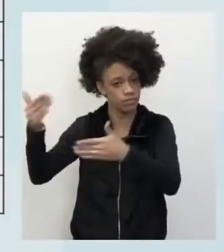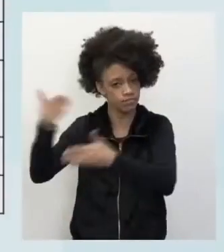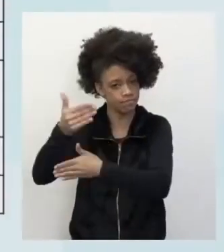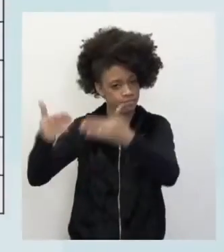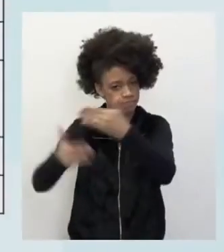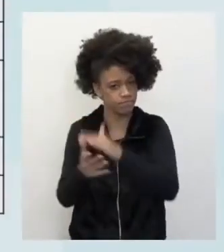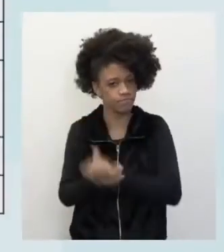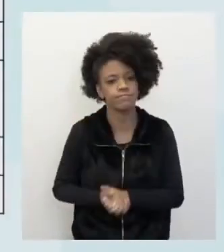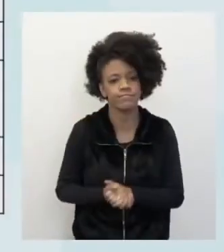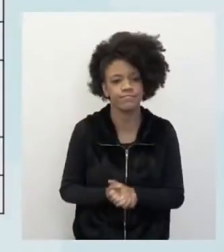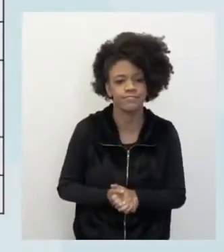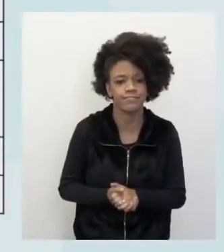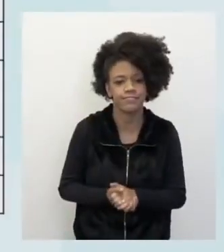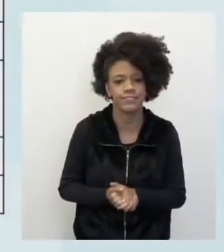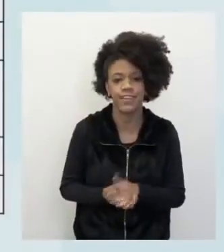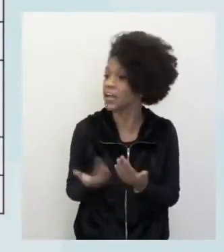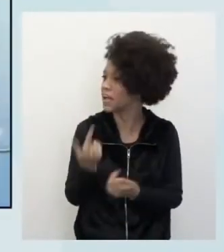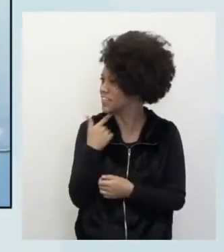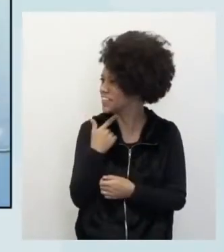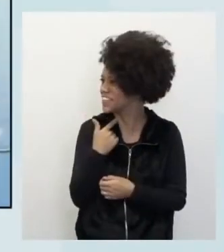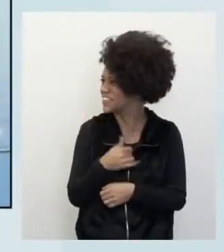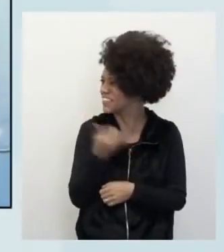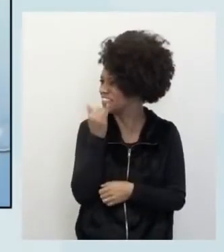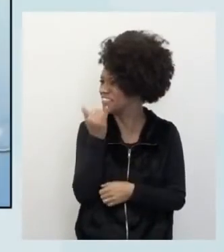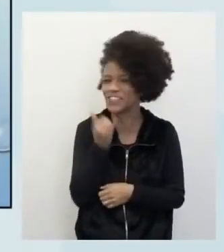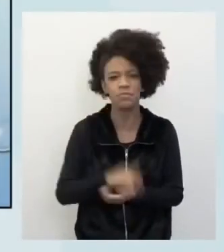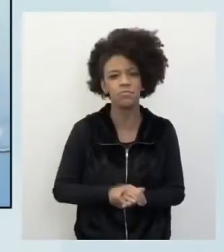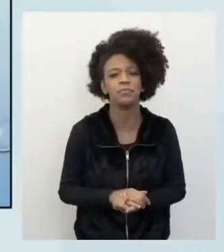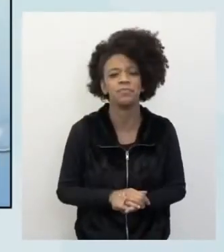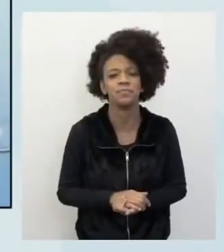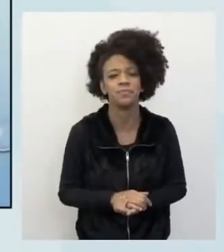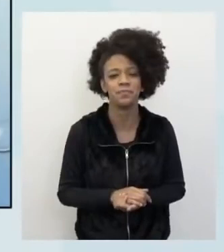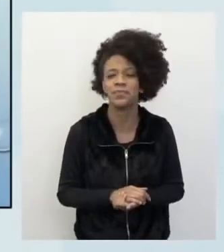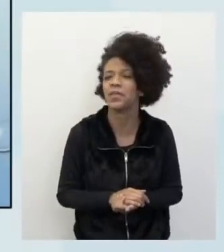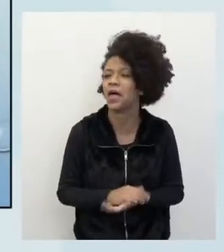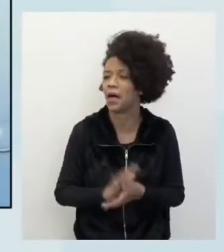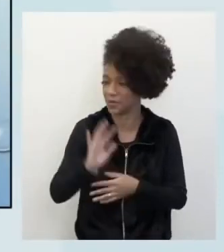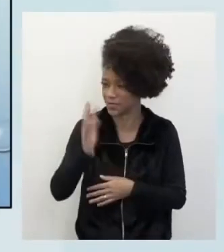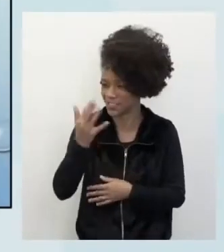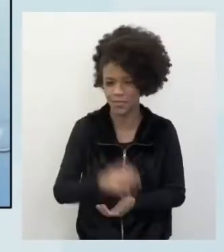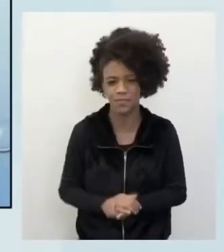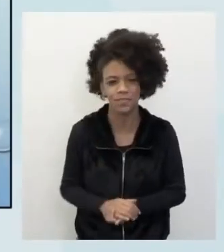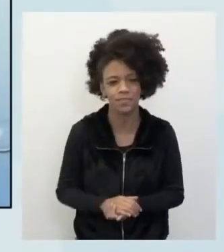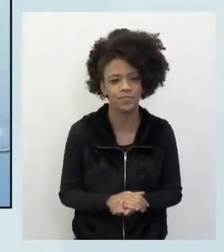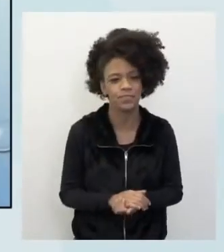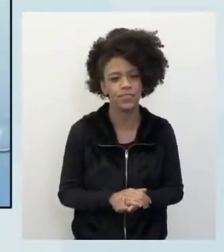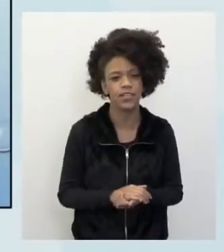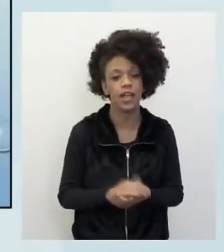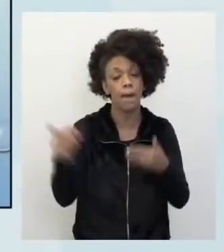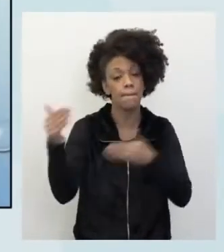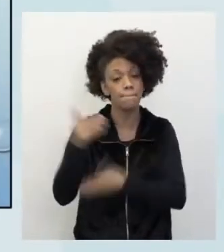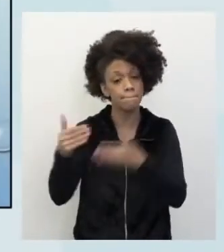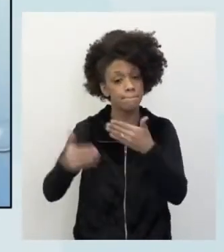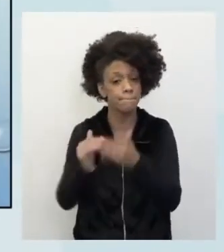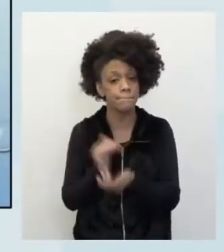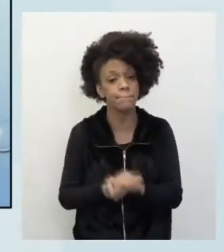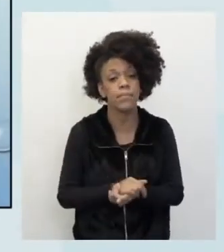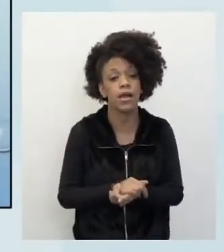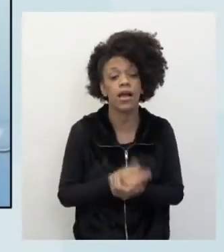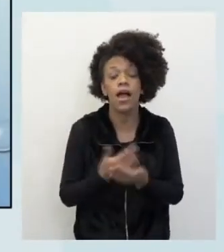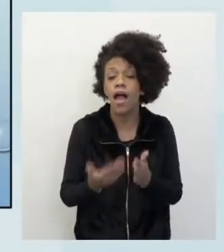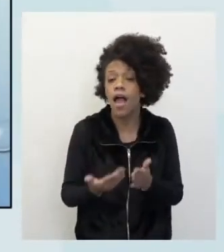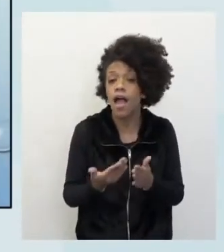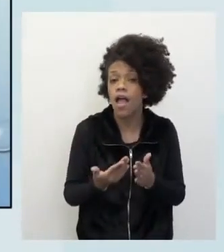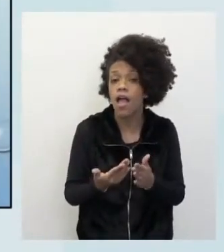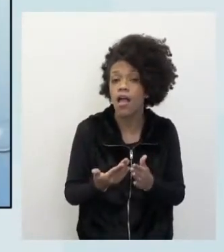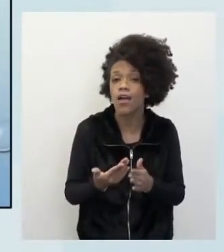próximo slide. Agora tá funcionando, desculpa, gente, agora funcionou. Bora lá. E aí, o próximo slide é aquela partezinha